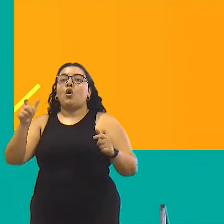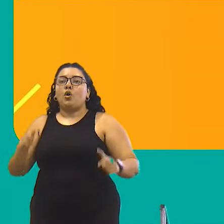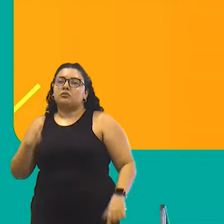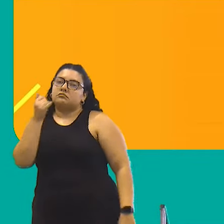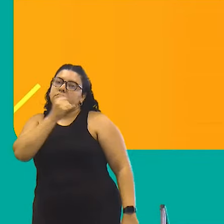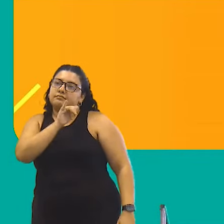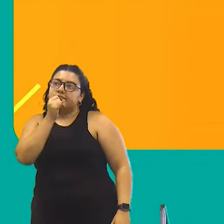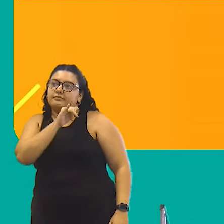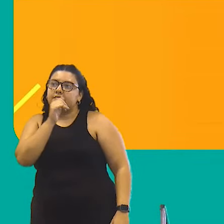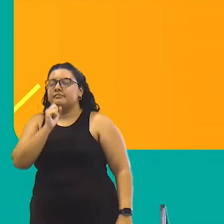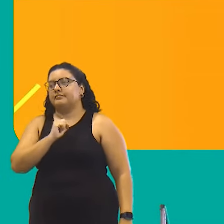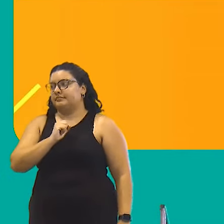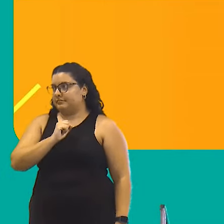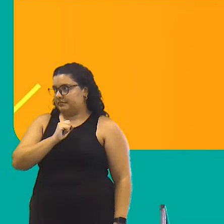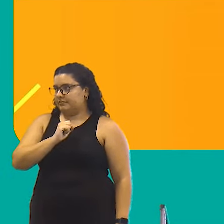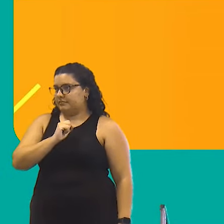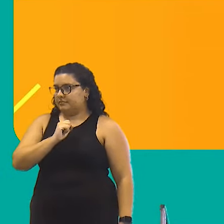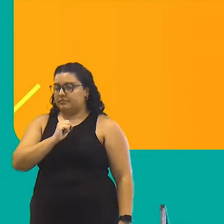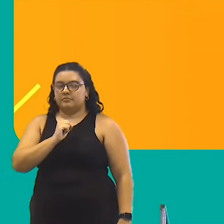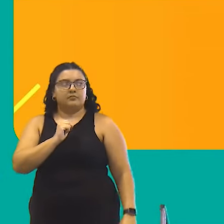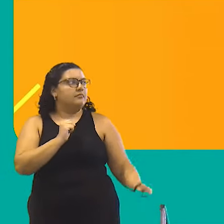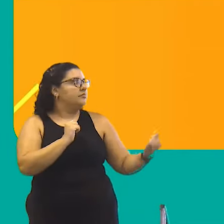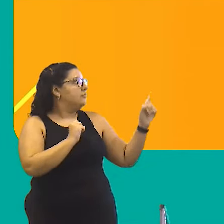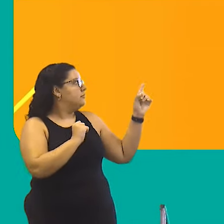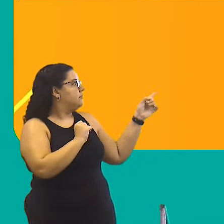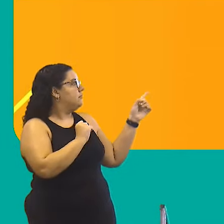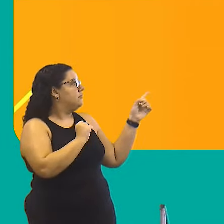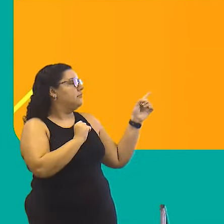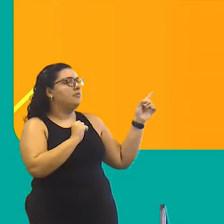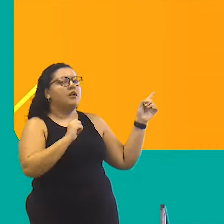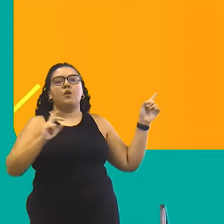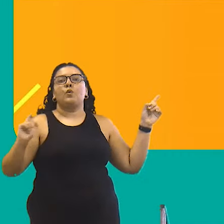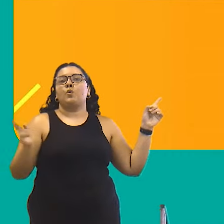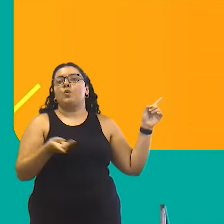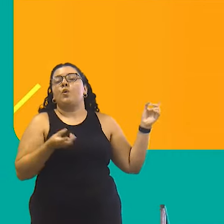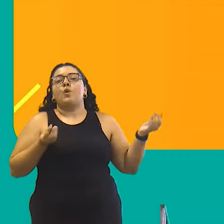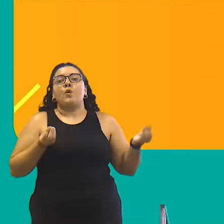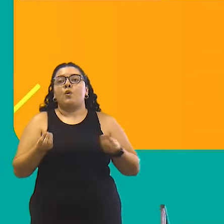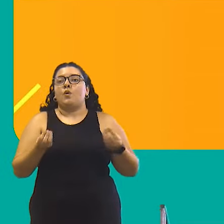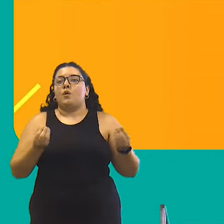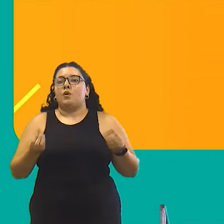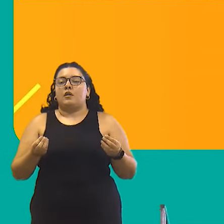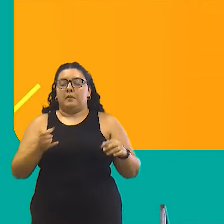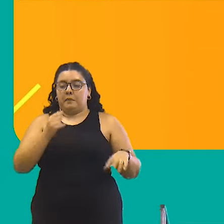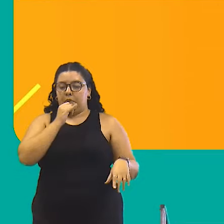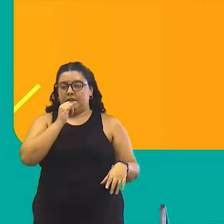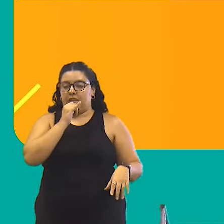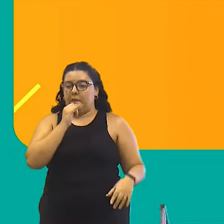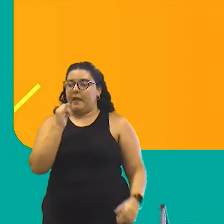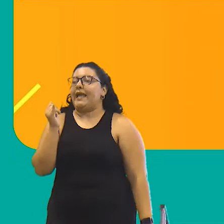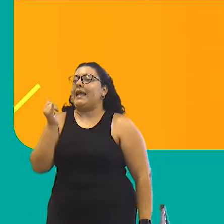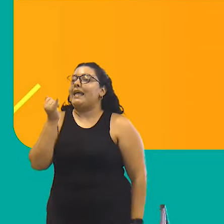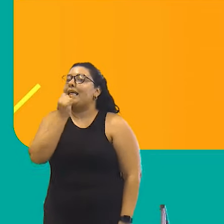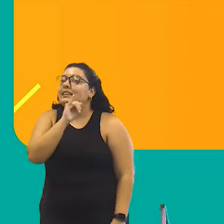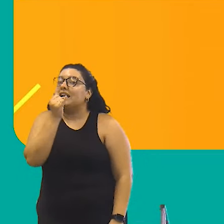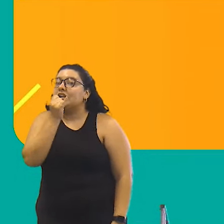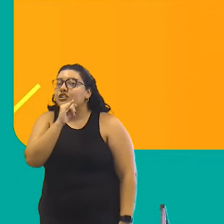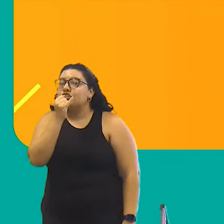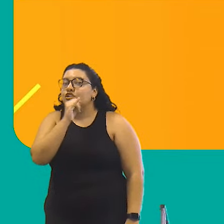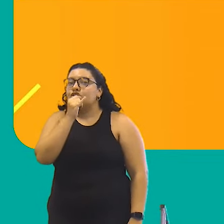Na eletricidade, uma associação em série acontece quando as cargas elétricas que percorrem